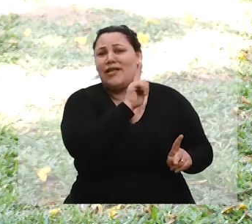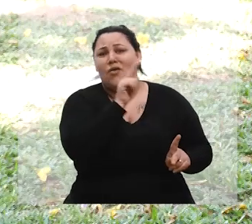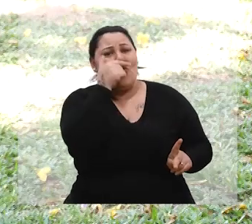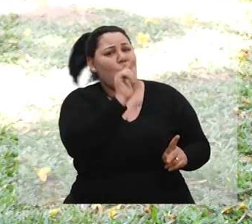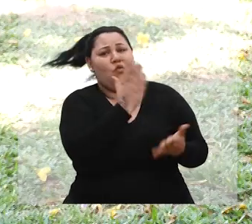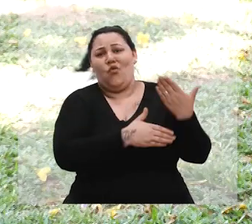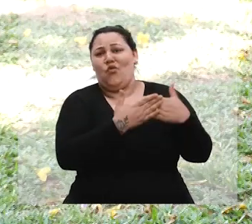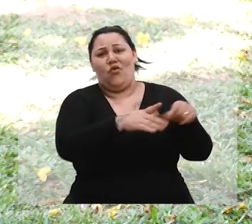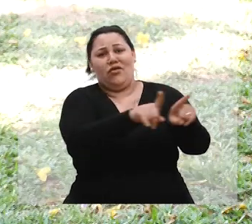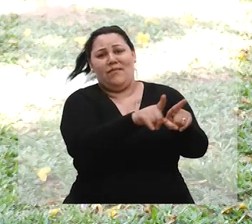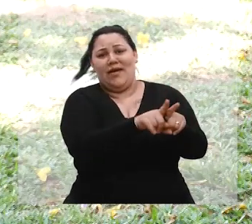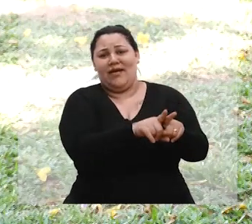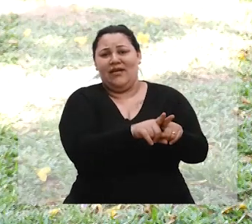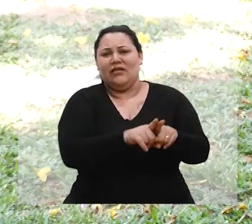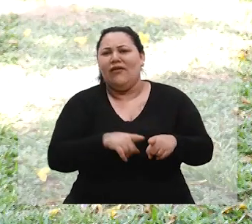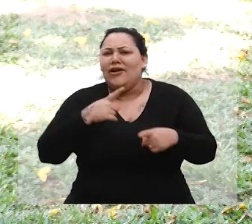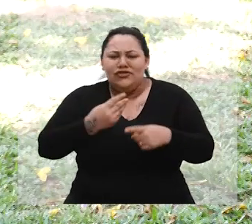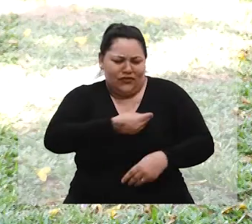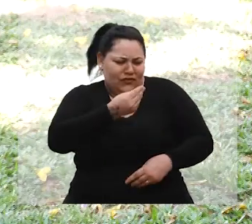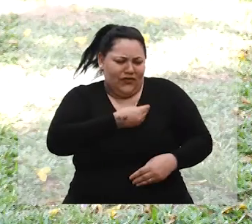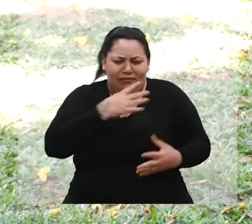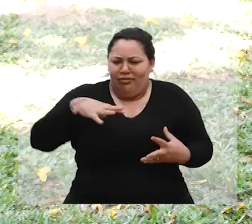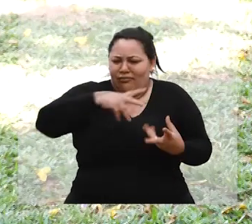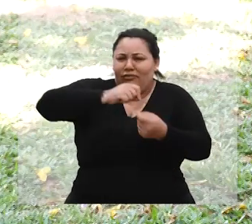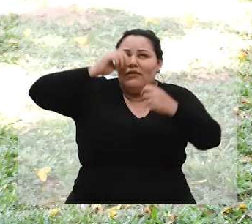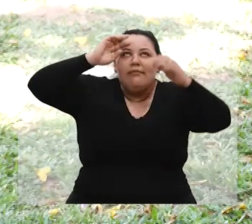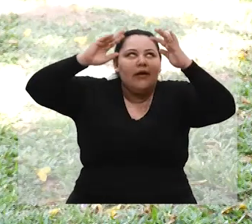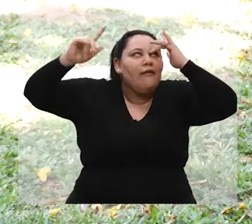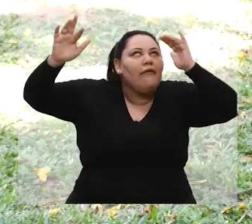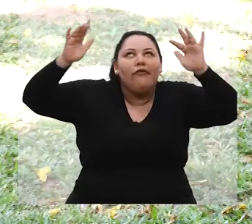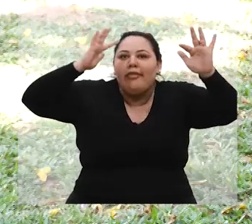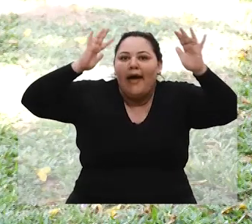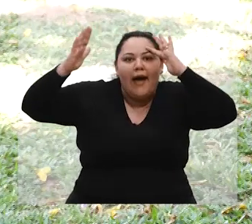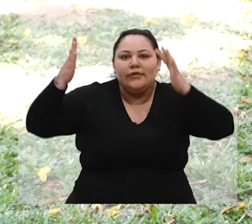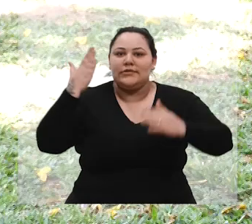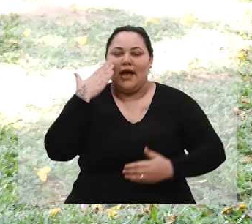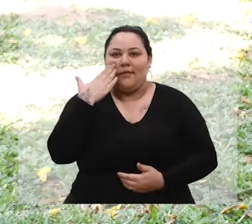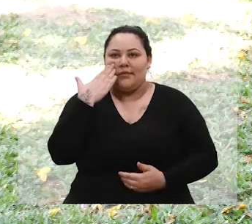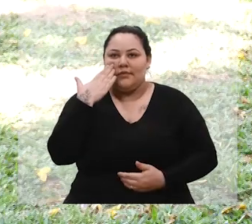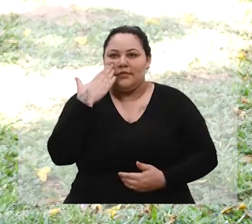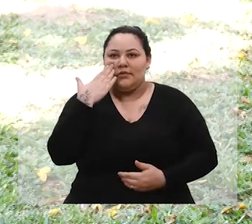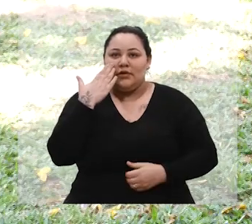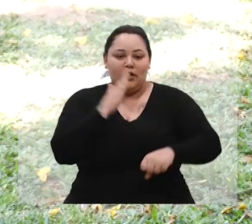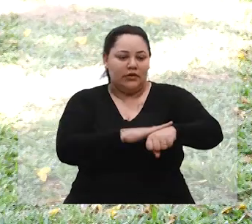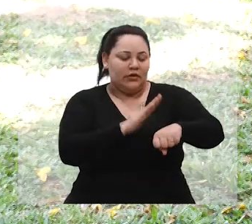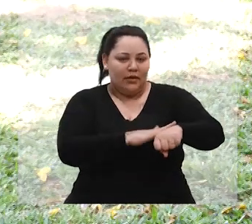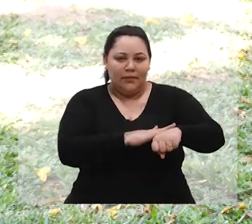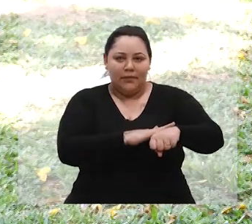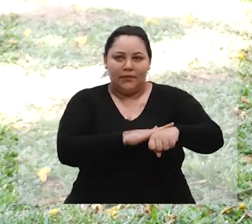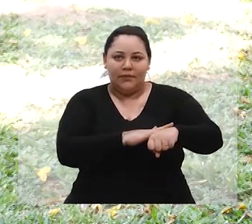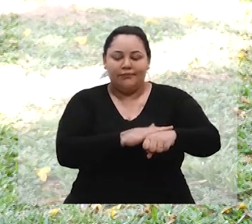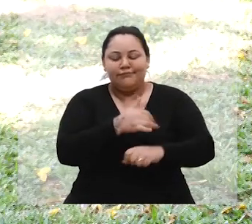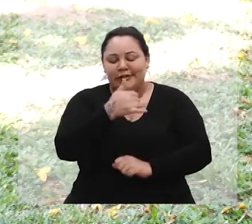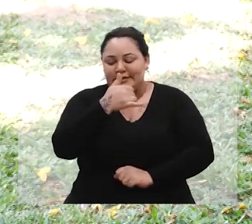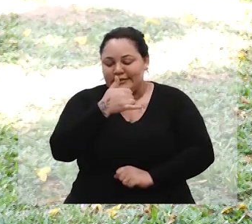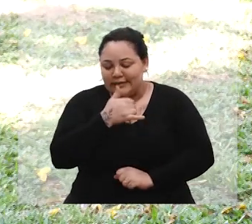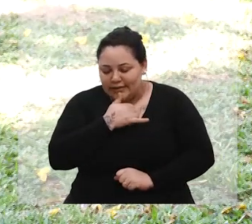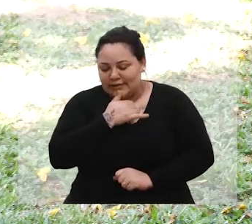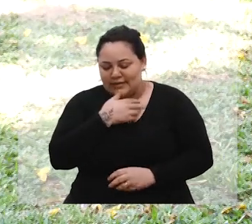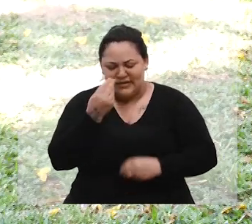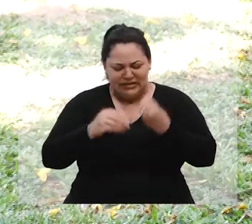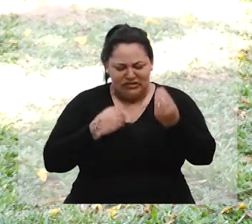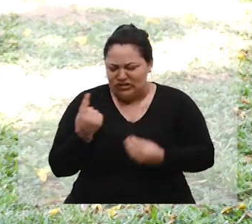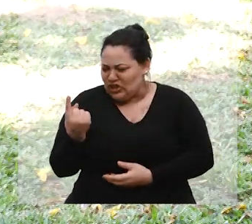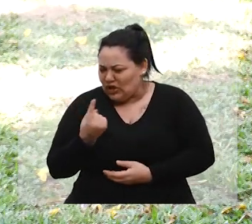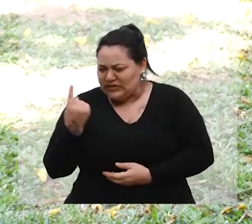fantasia. Então a gente vive um tempo que é meio que assim, o vazio, a solidão, a tristeza são